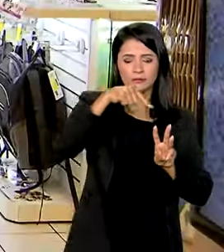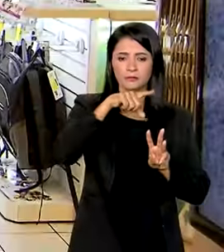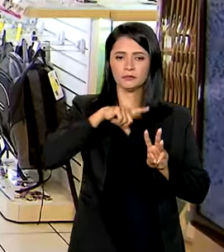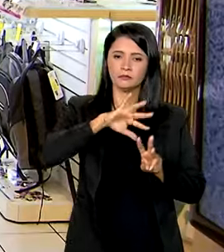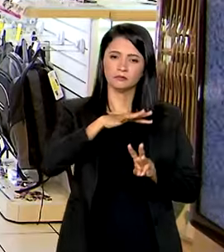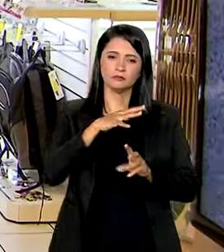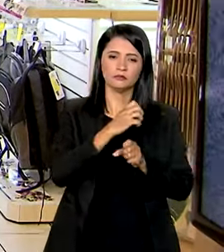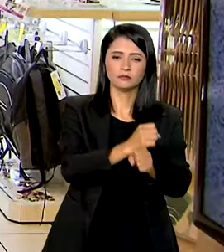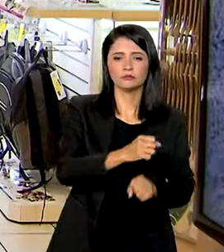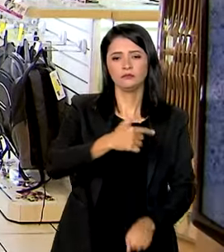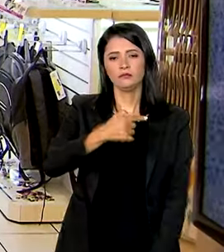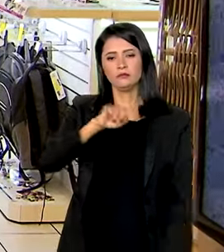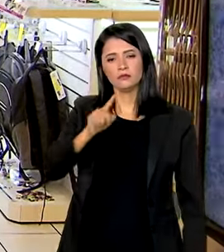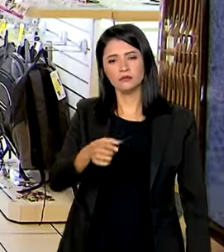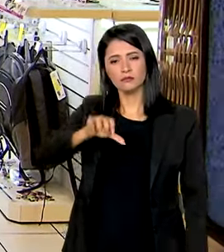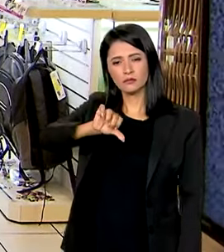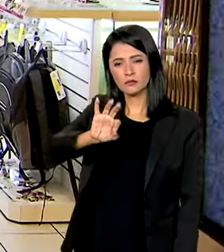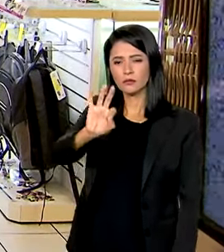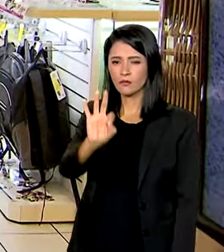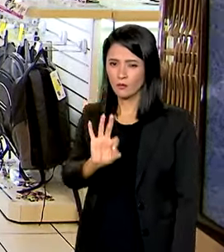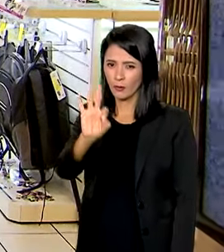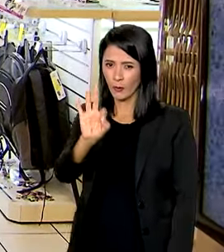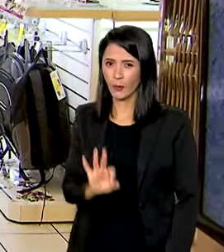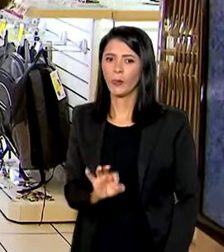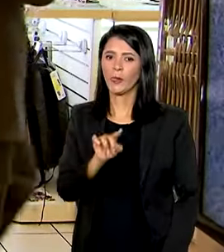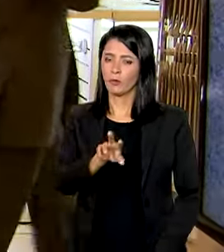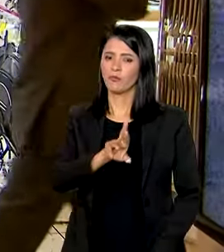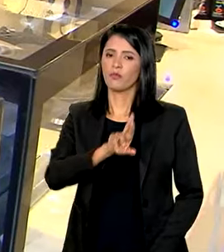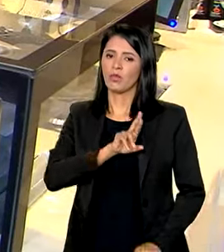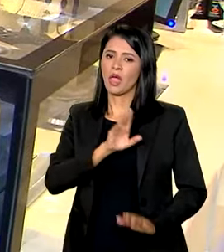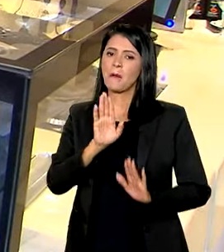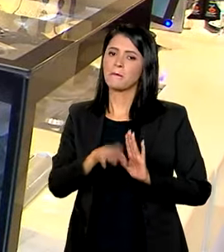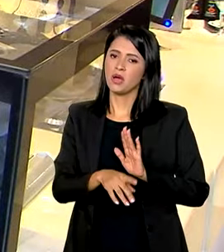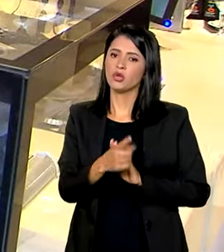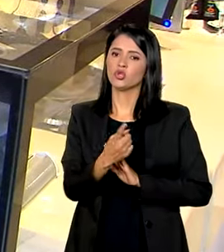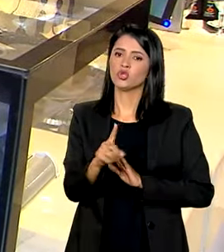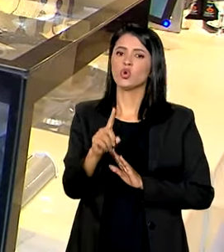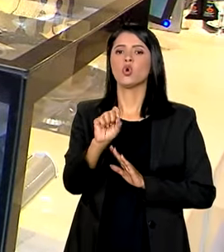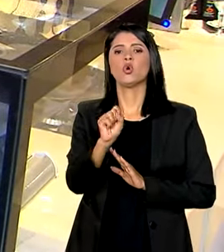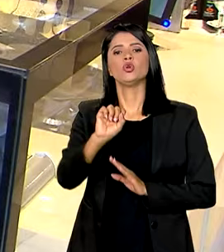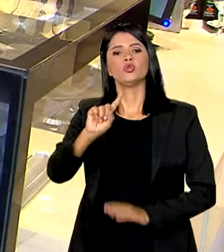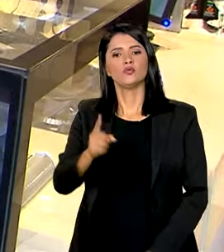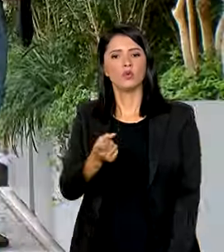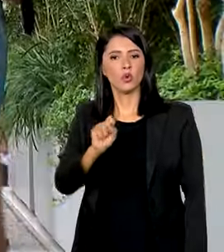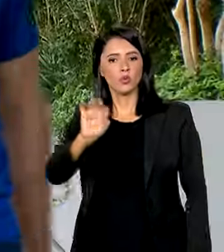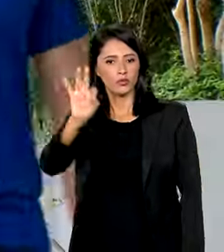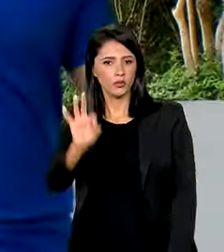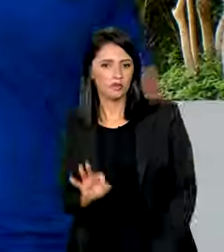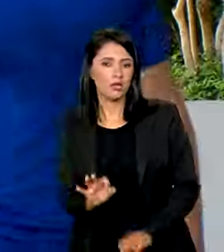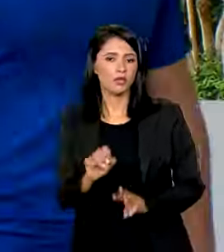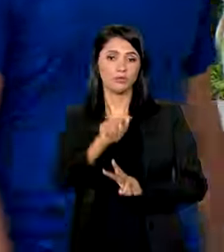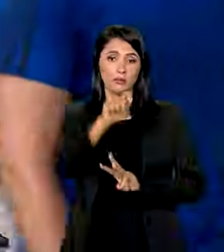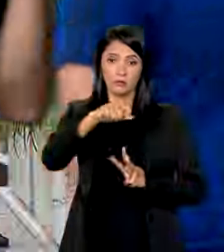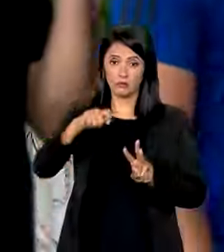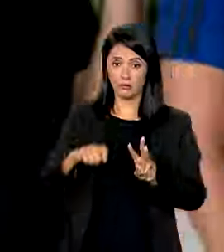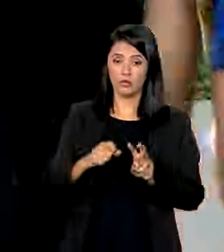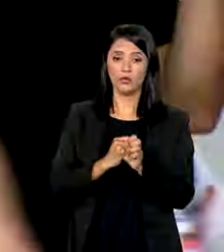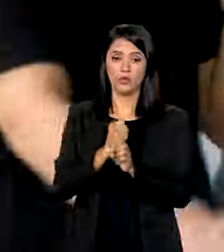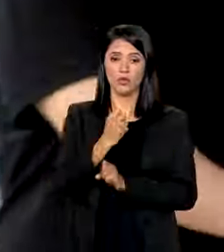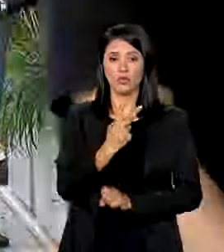ficou em 7,9%, um resultado abaixo dos 8,8% do primeiro trimestre